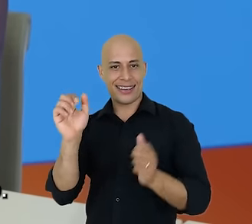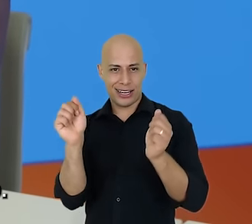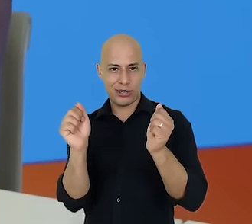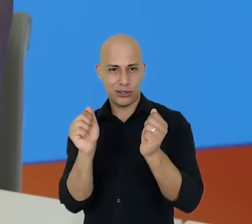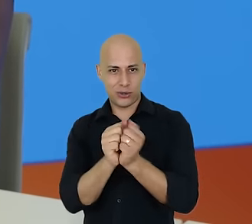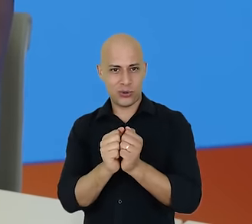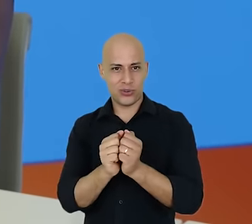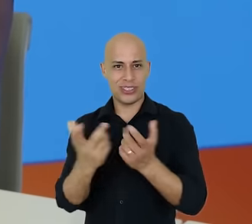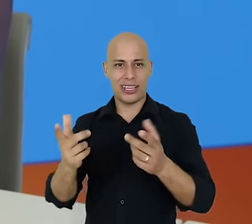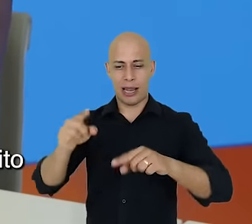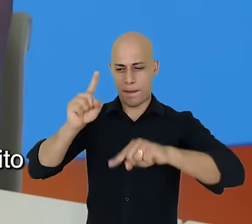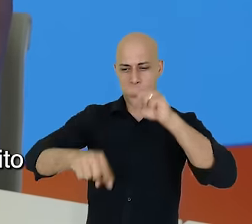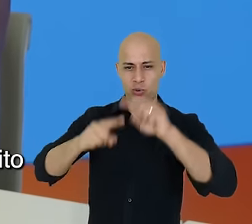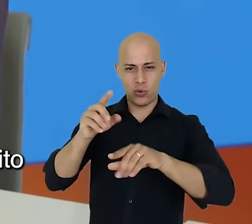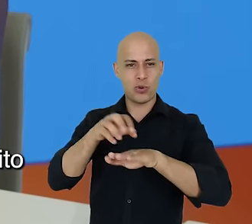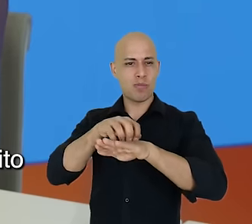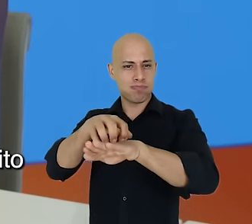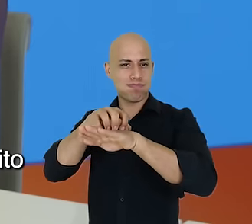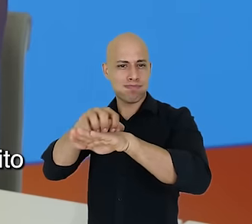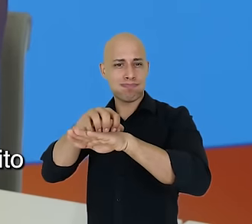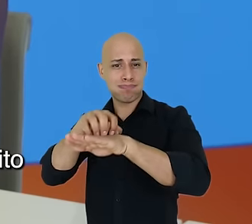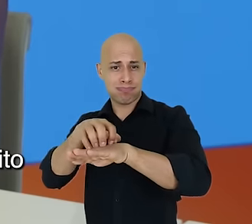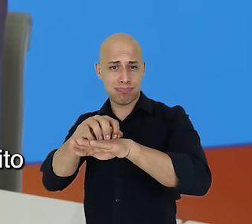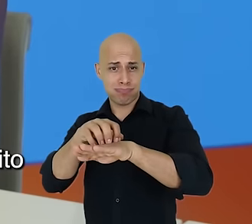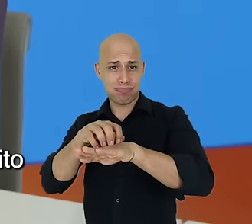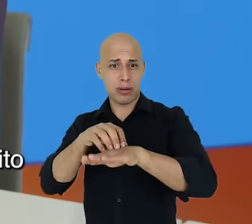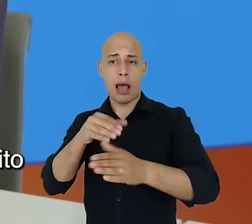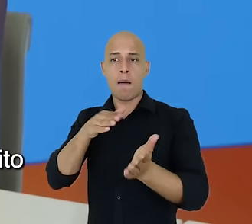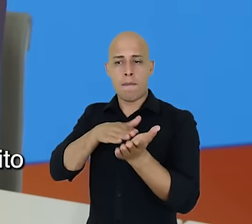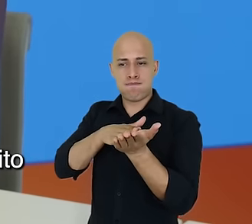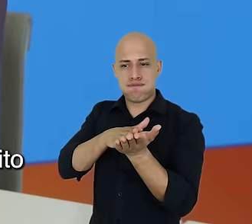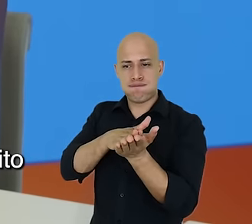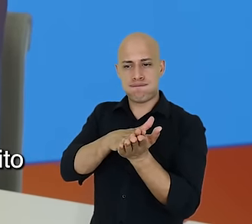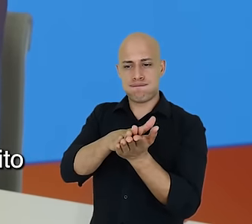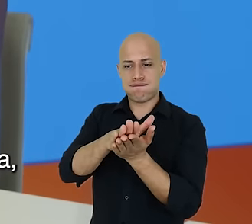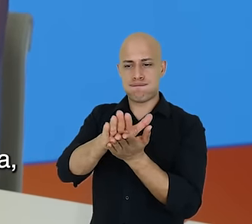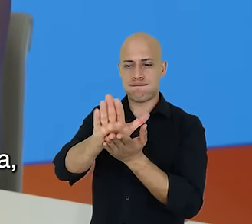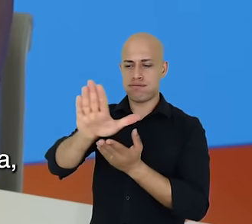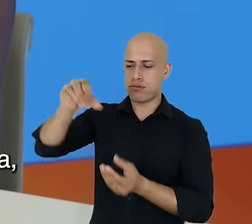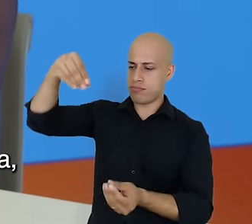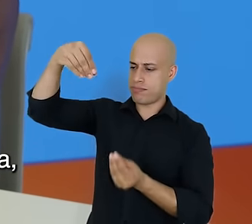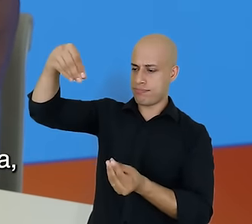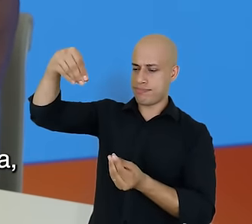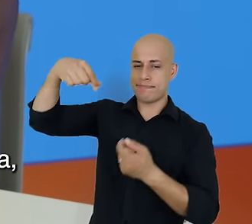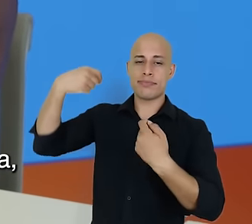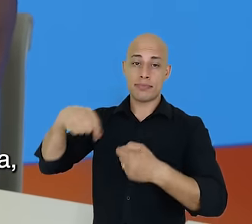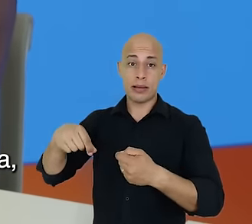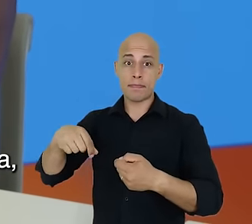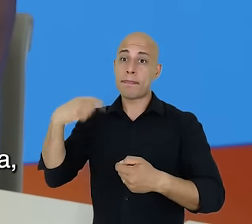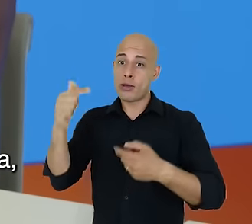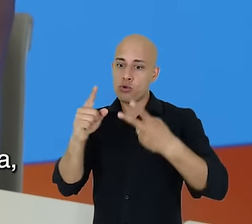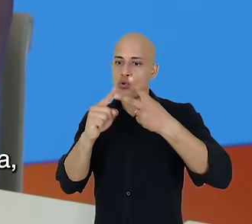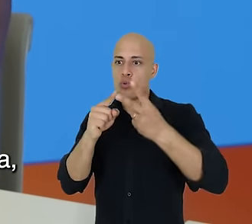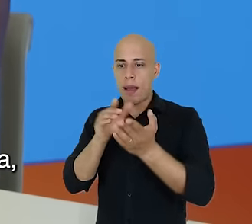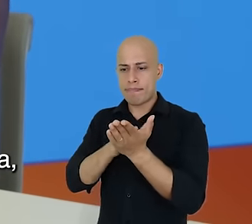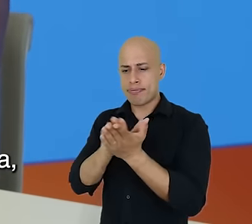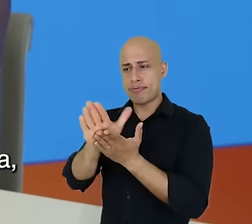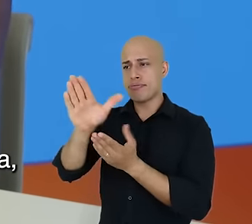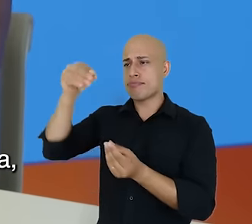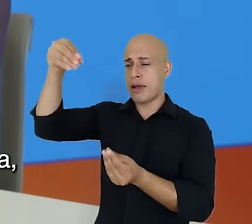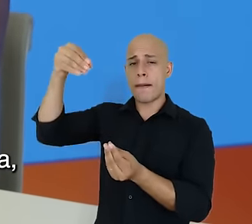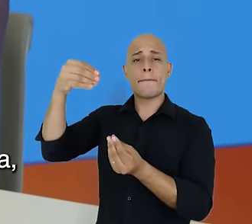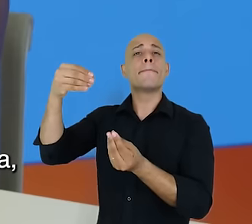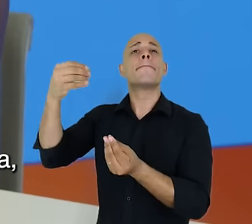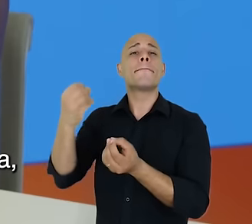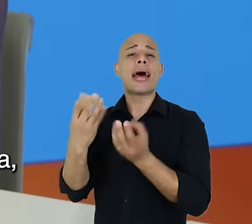circulação esse documento você tem que imprimir um de qualquer jeito para ir junto com a mercadoria imprimir mais um guarda Ah poxa Oscar mas